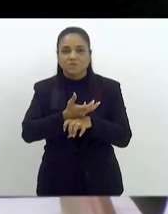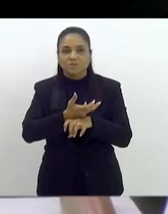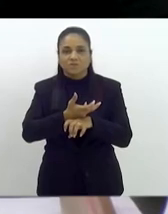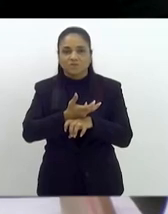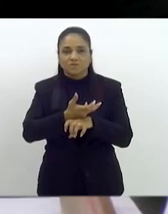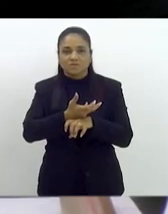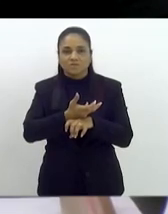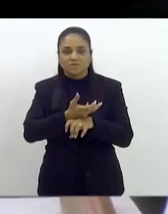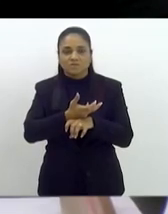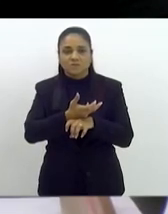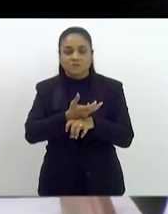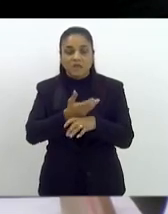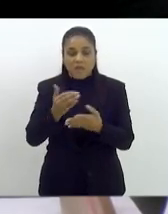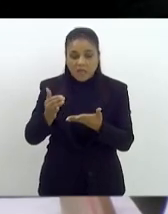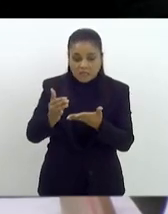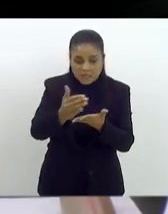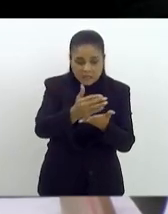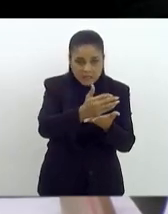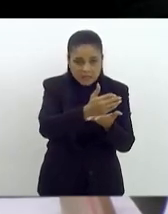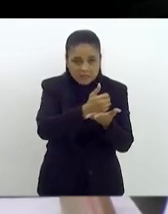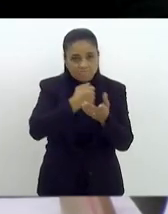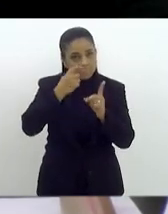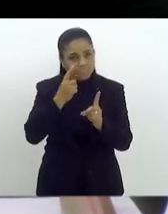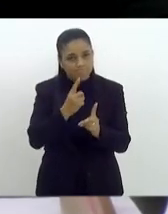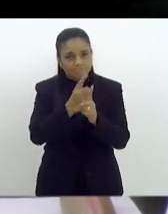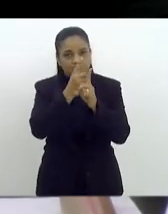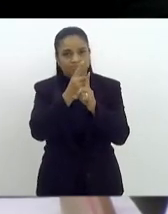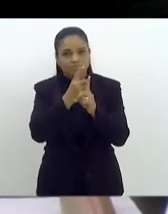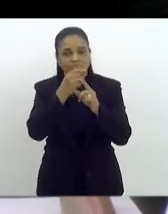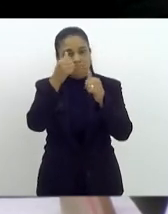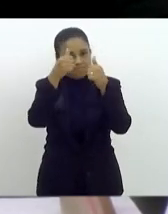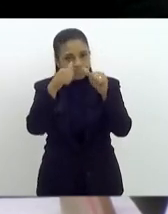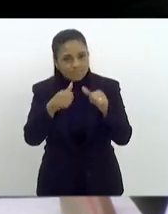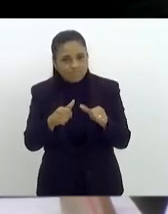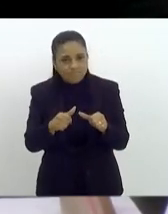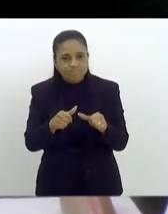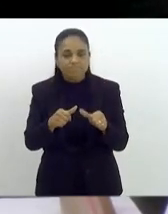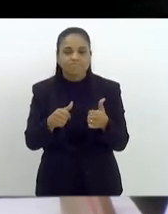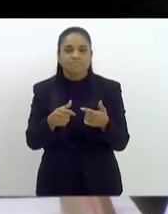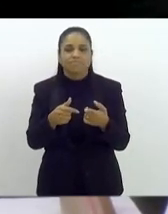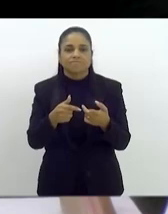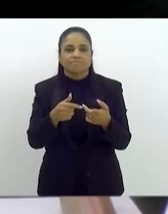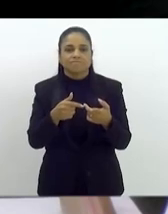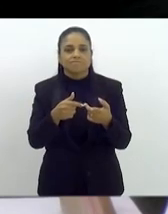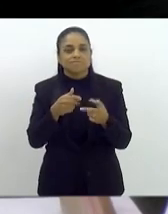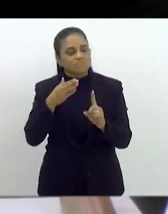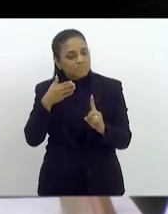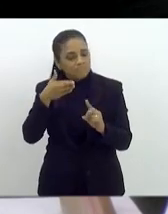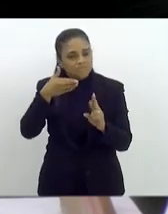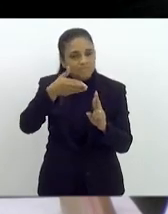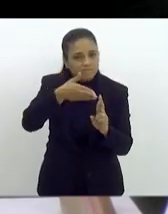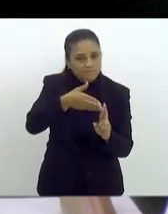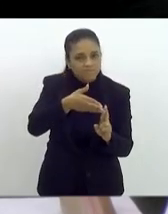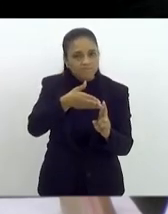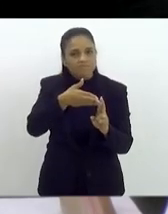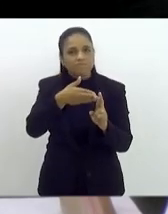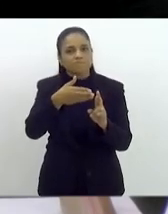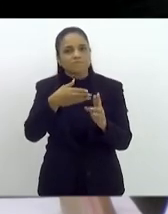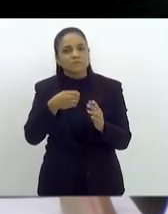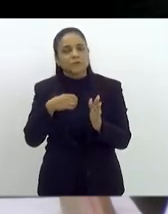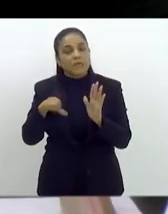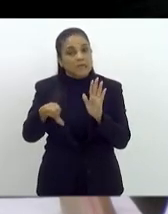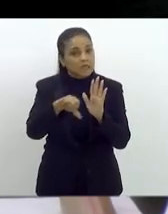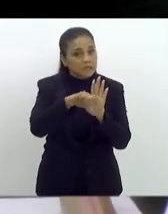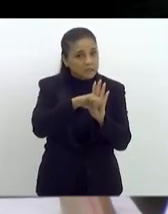evidências né de dados e análises quantitativas e já é referenciamento mancha criminal